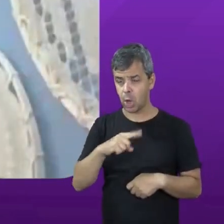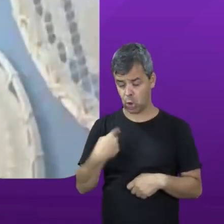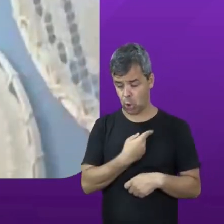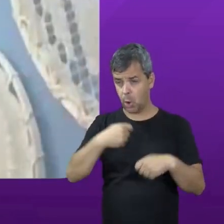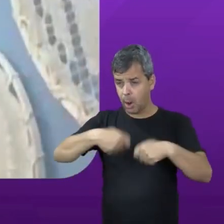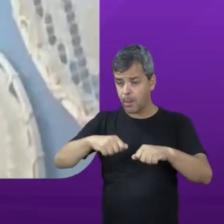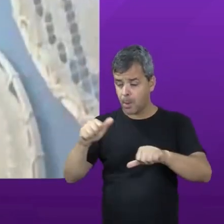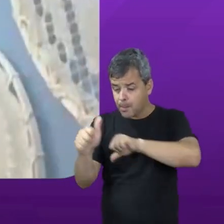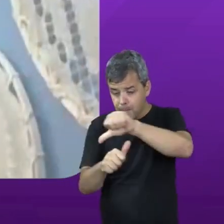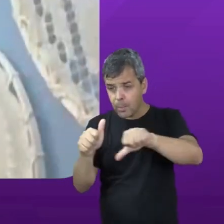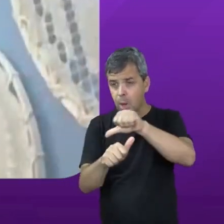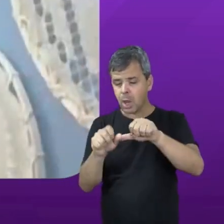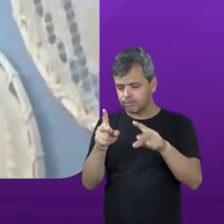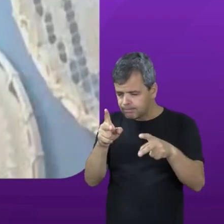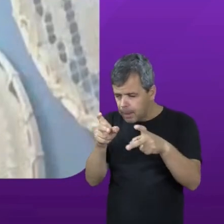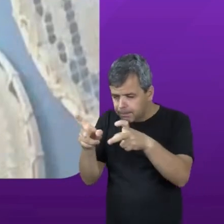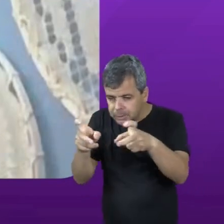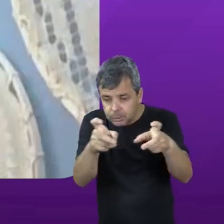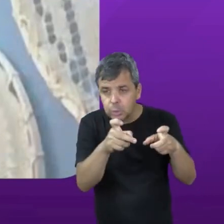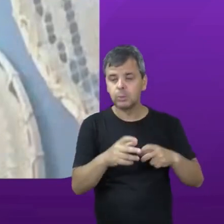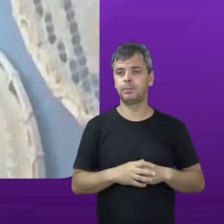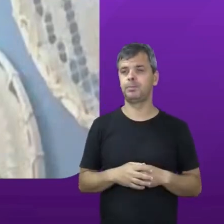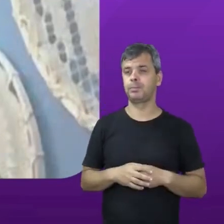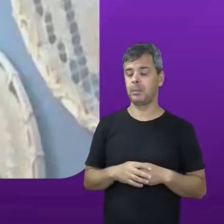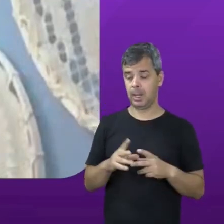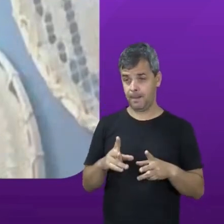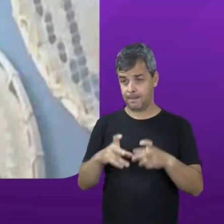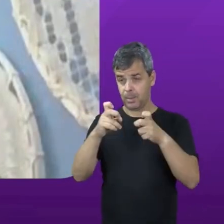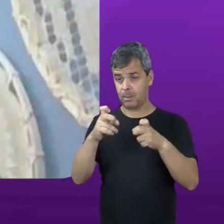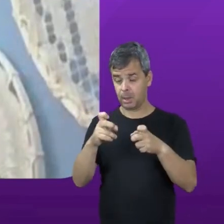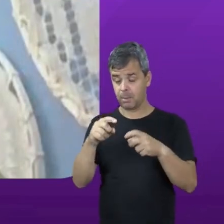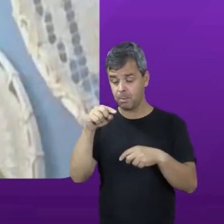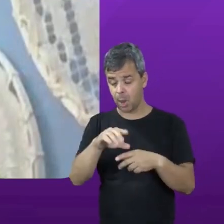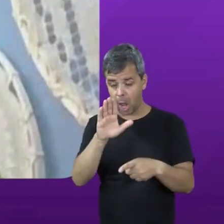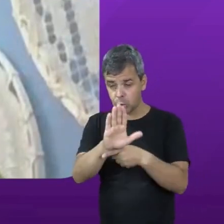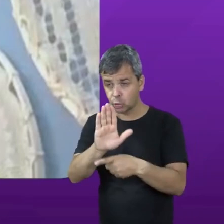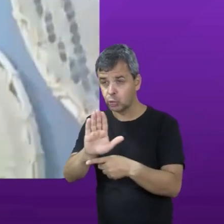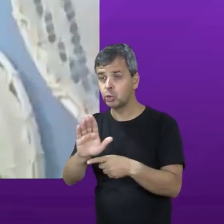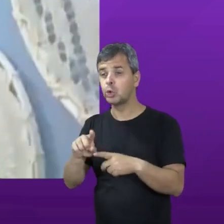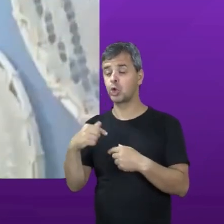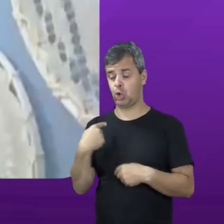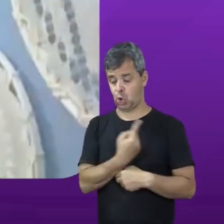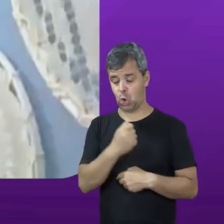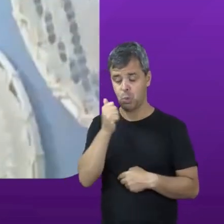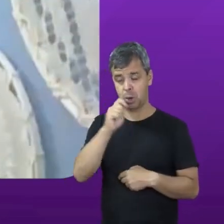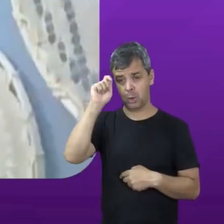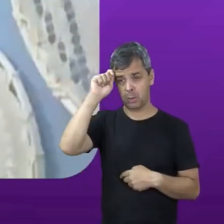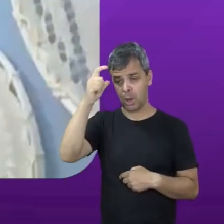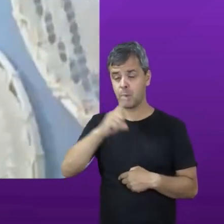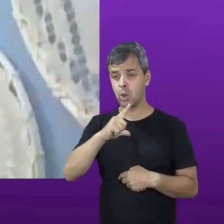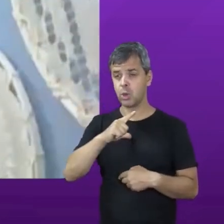precisa mudar este olhar, né? E ver a grande contribuição que nós, mulheres negras, damos dentro